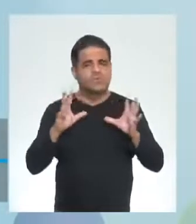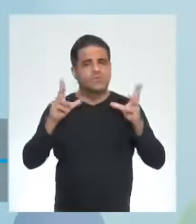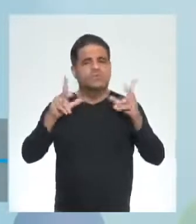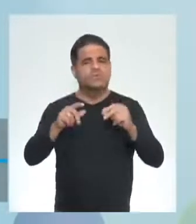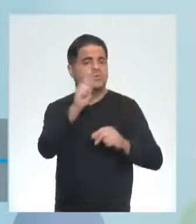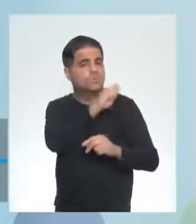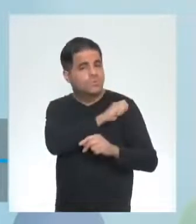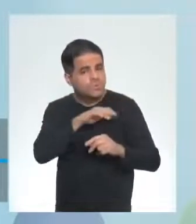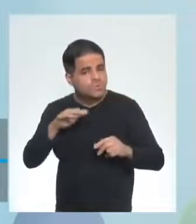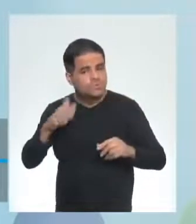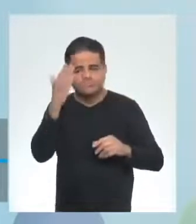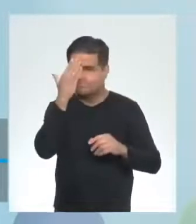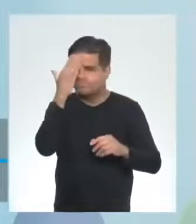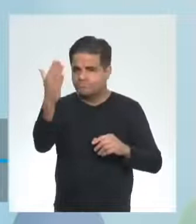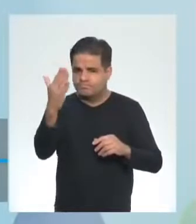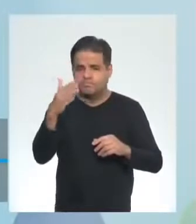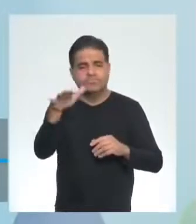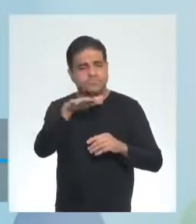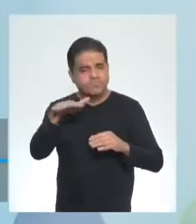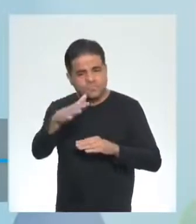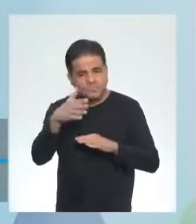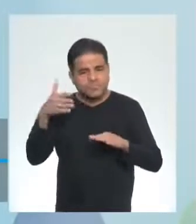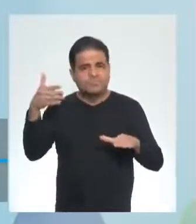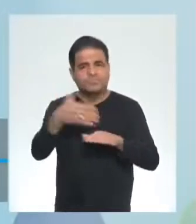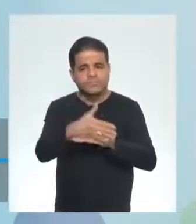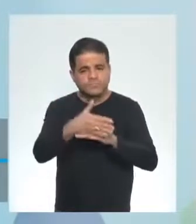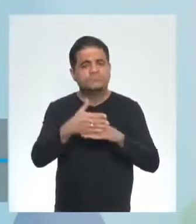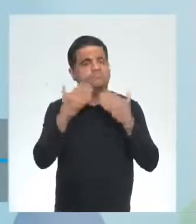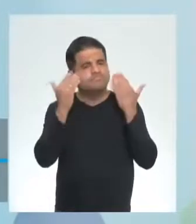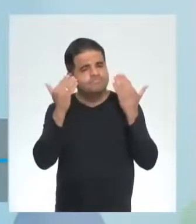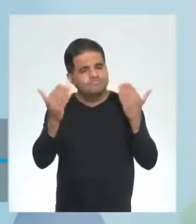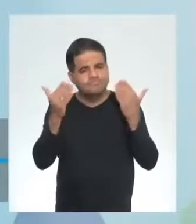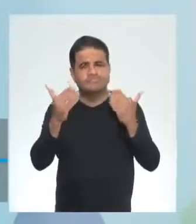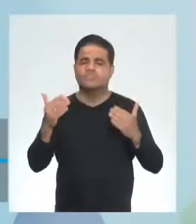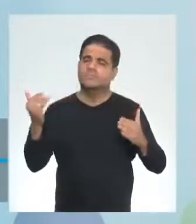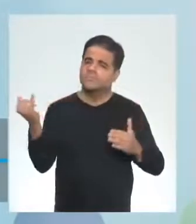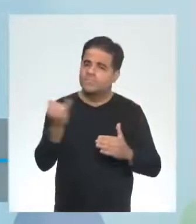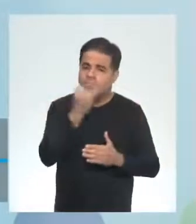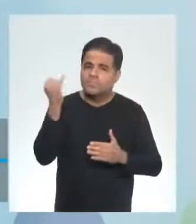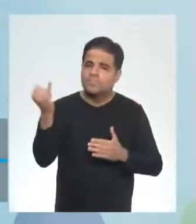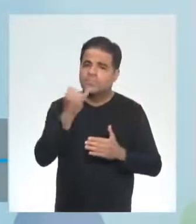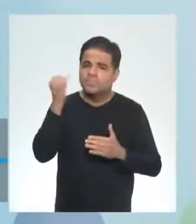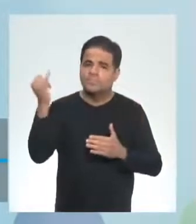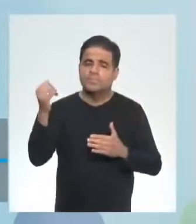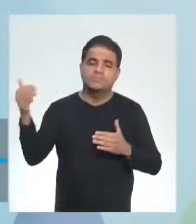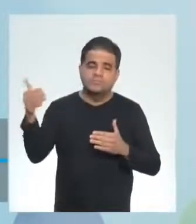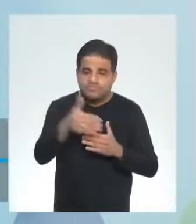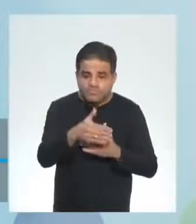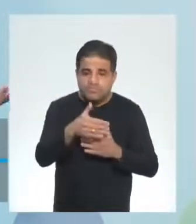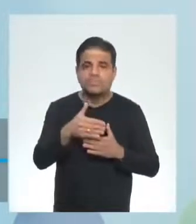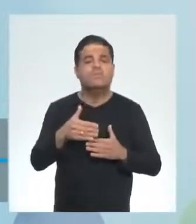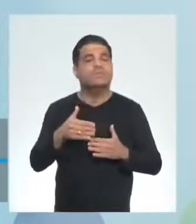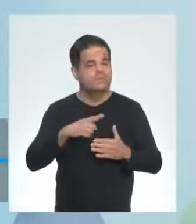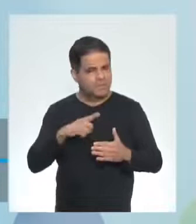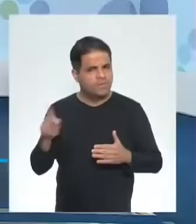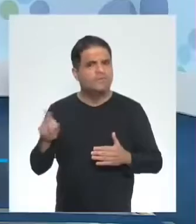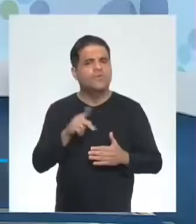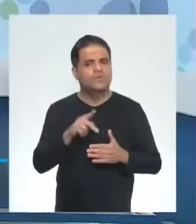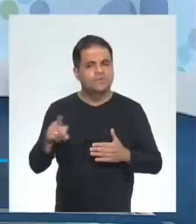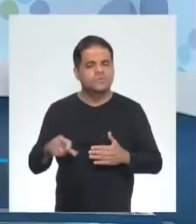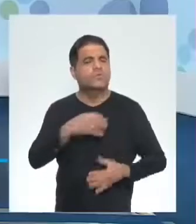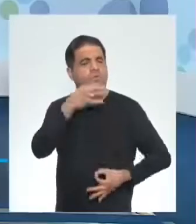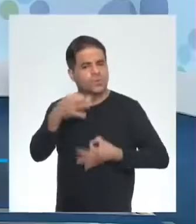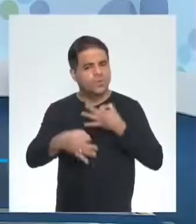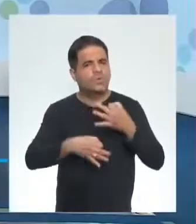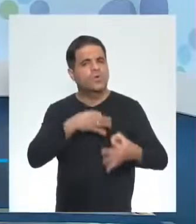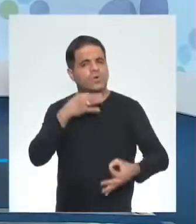os alunos. Muito obrigado, gente, pela participação de vocês, sempre muito importante, né? Então, justamente teve o professor também que